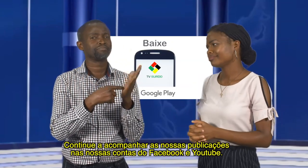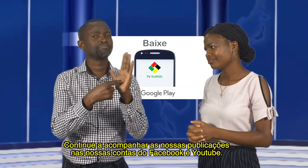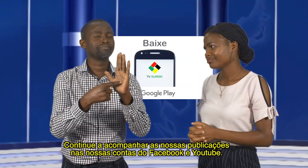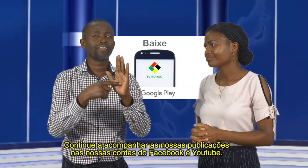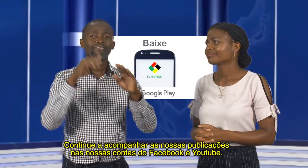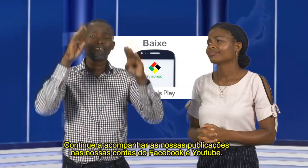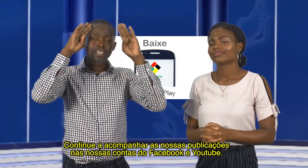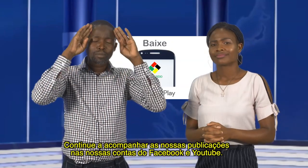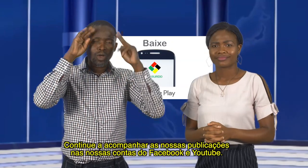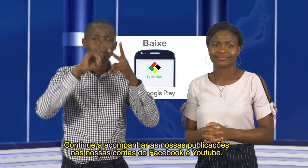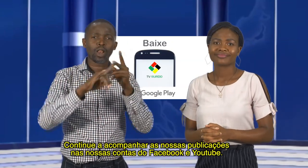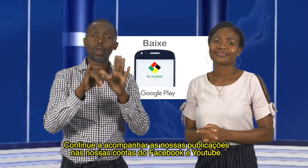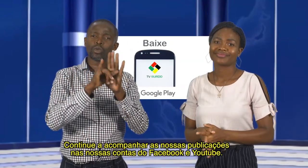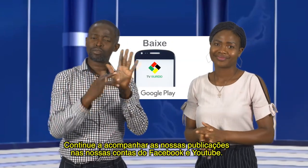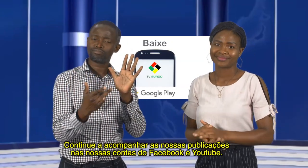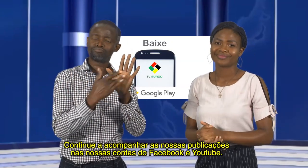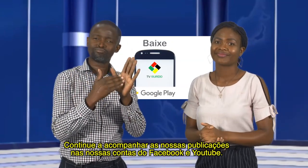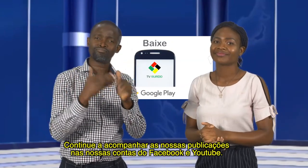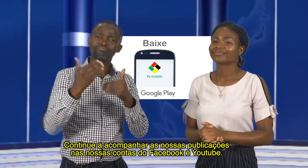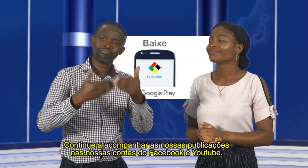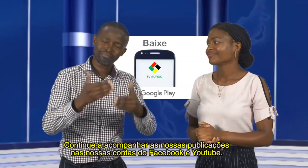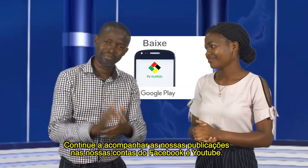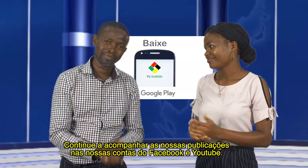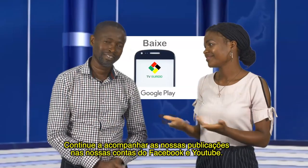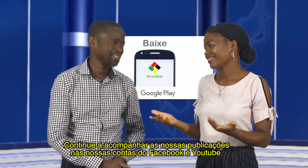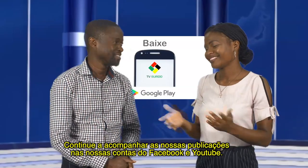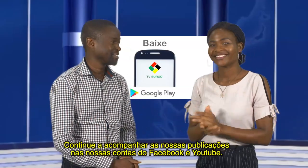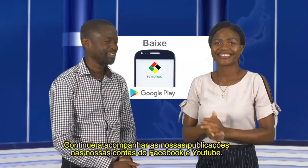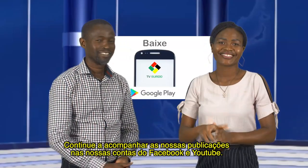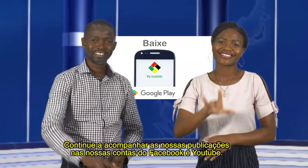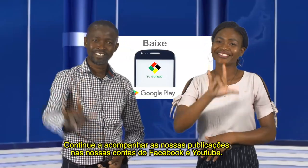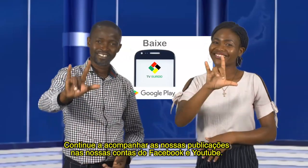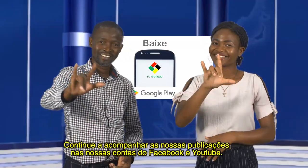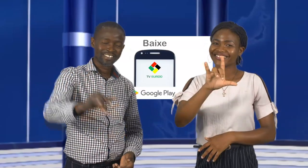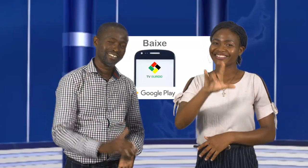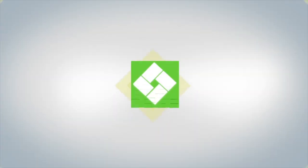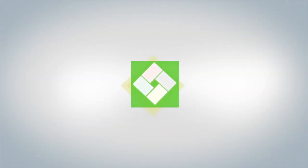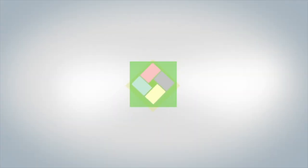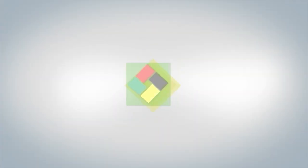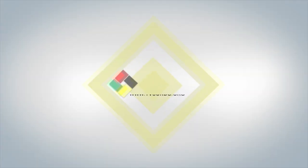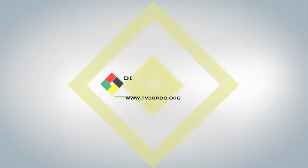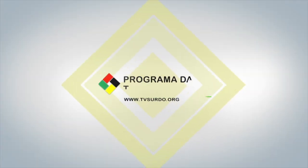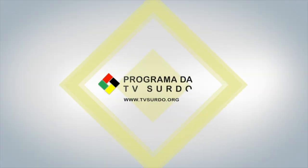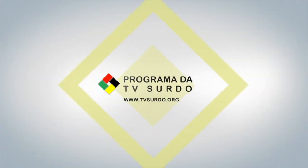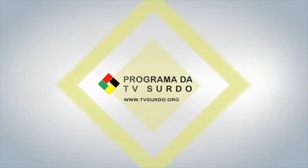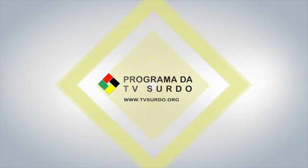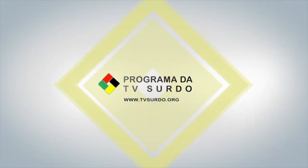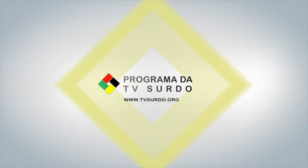Continue a acompanhar as nossas publicações nas nossas contas do Facebook e YouTube. Tchau.